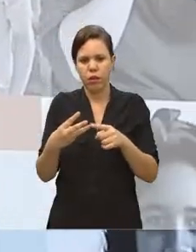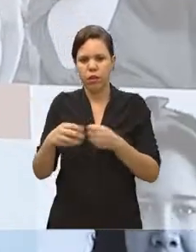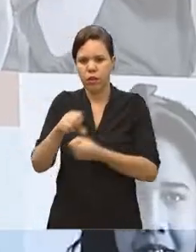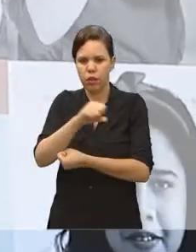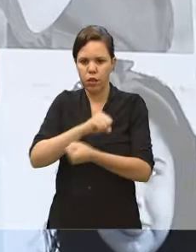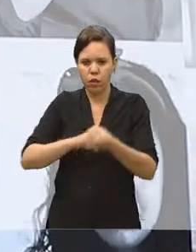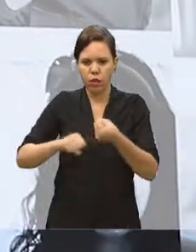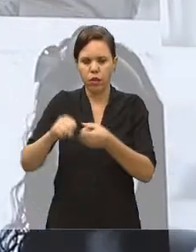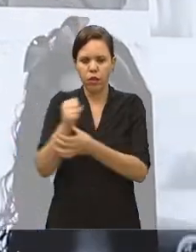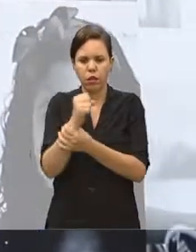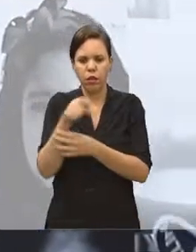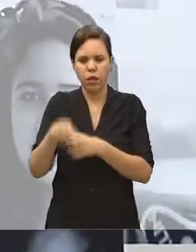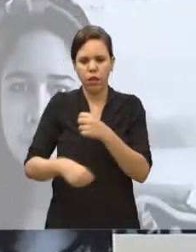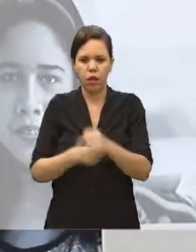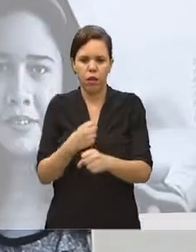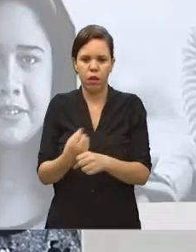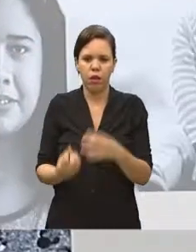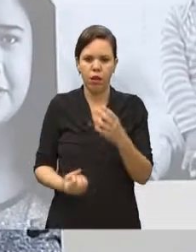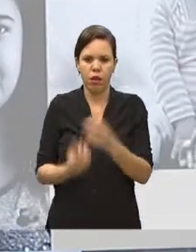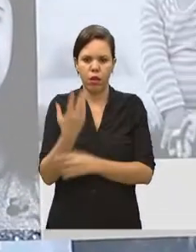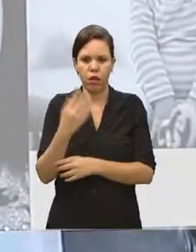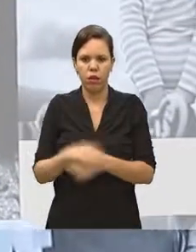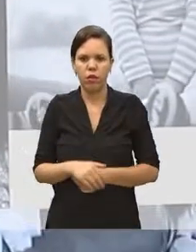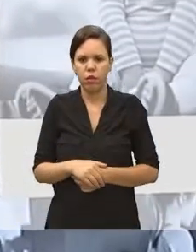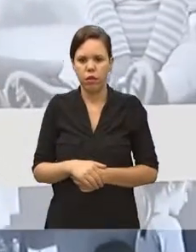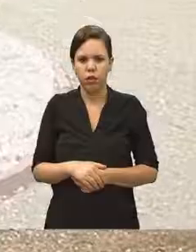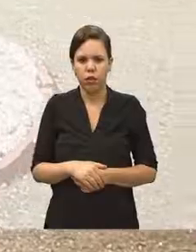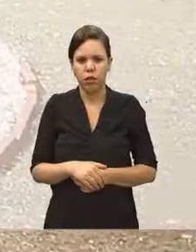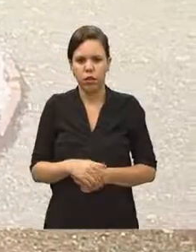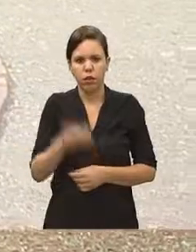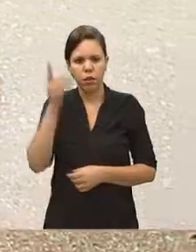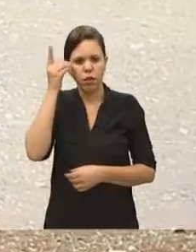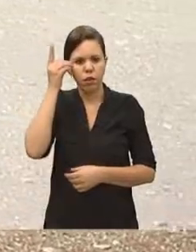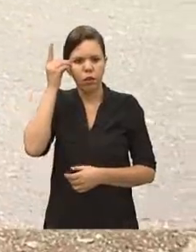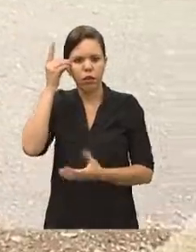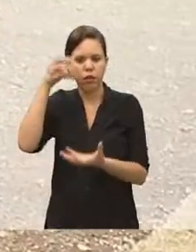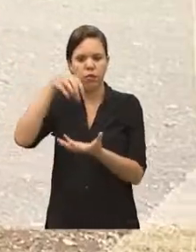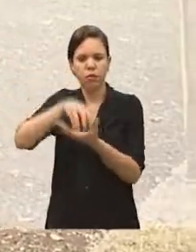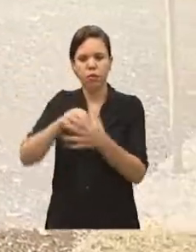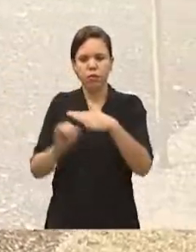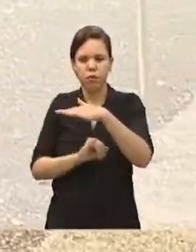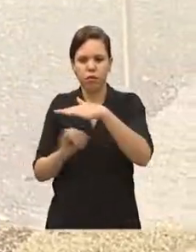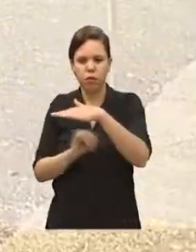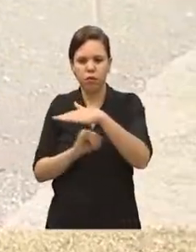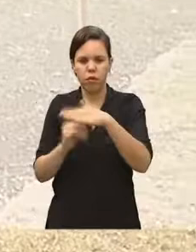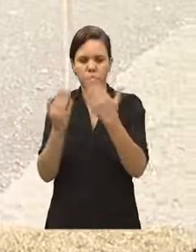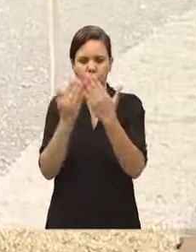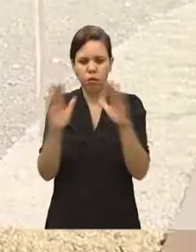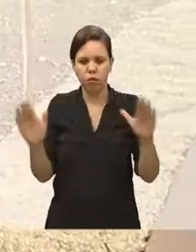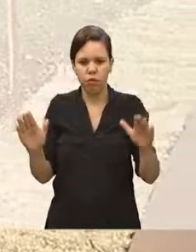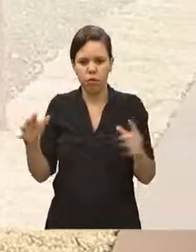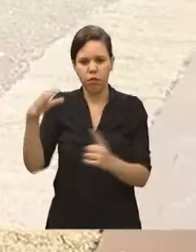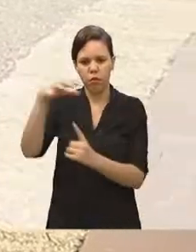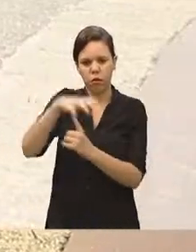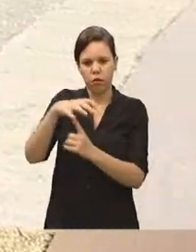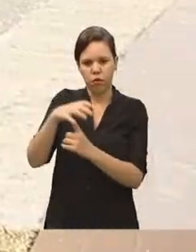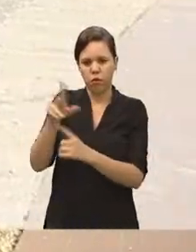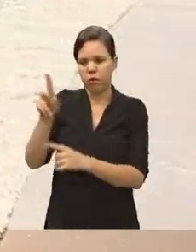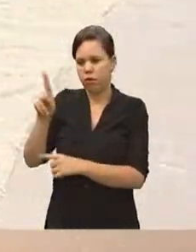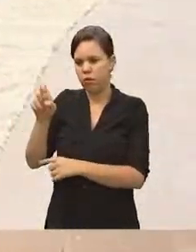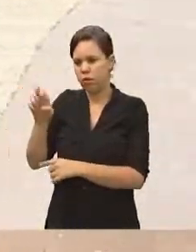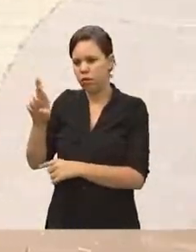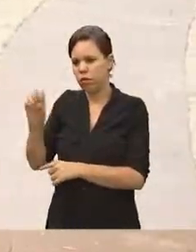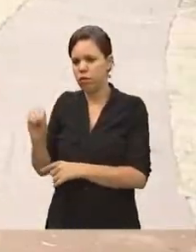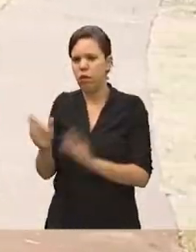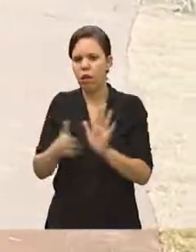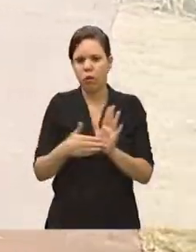que este ano acontece na Fundação Síndrome de Down. Logo na entrada, a Praça Pedro Cané, com a proposta de